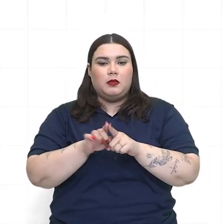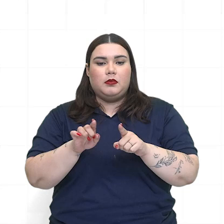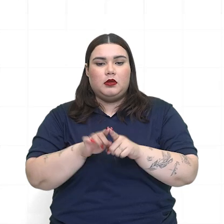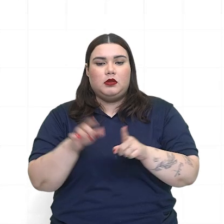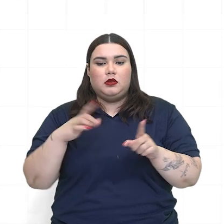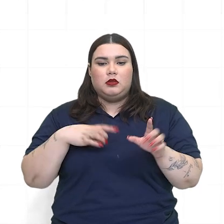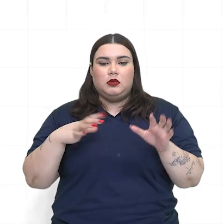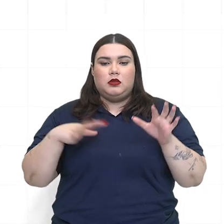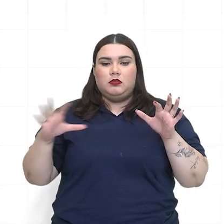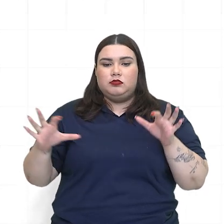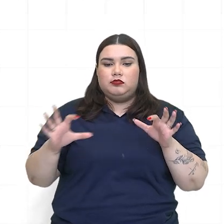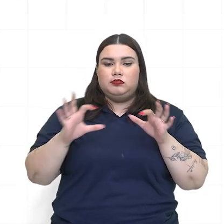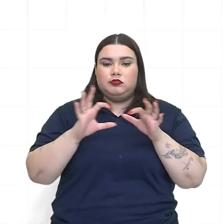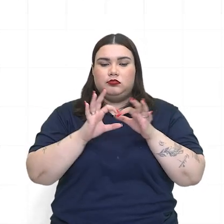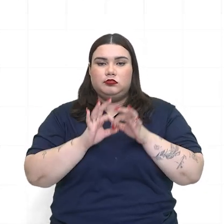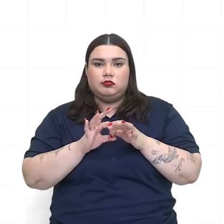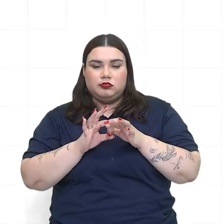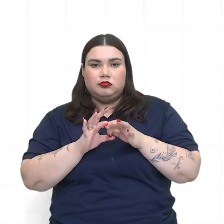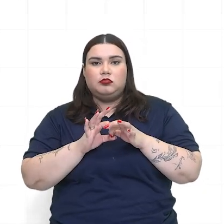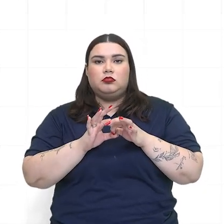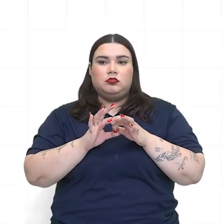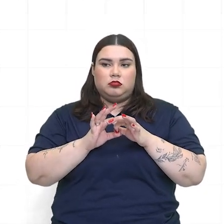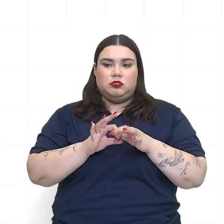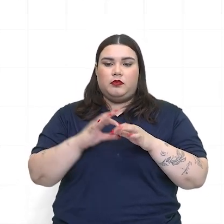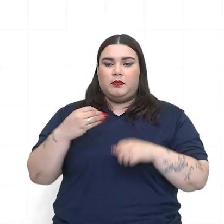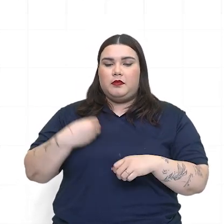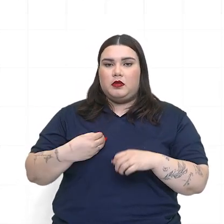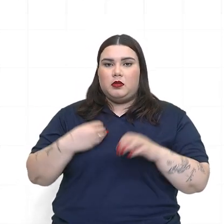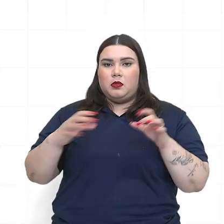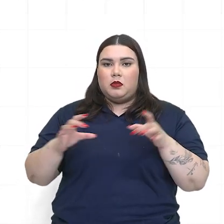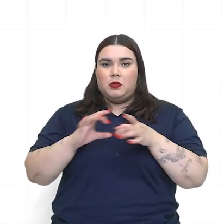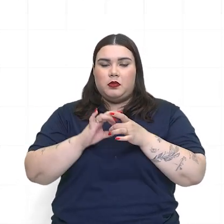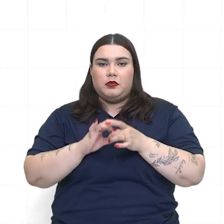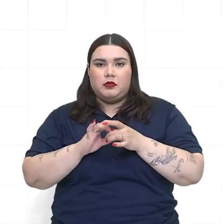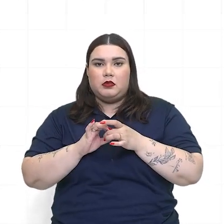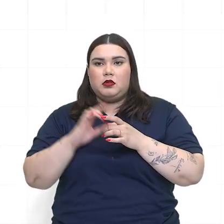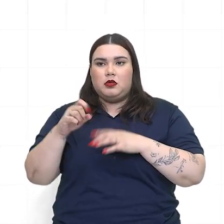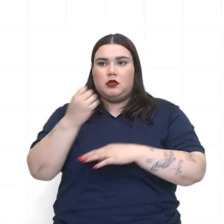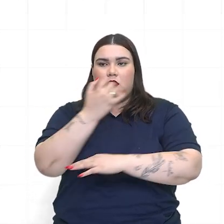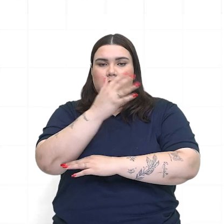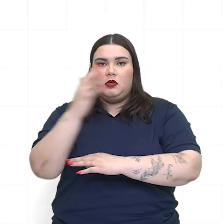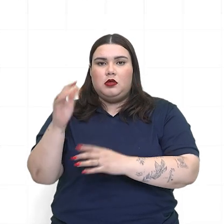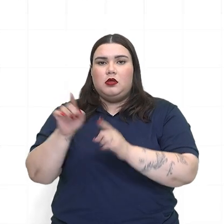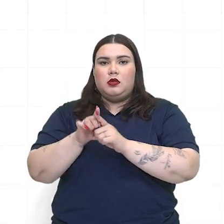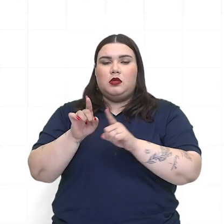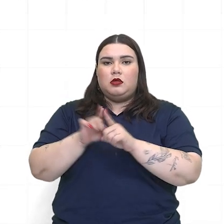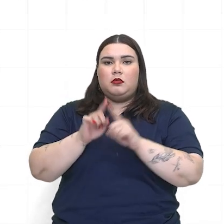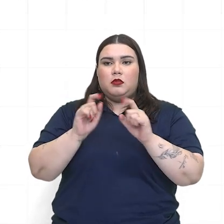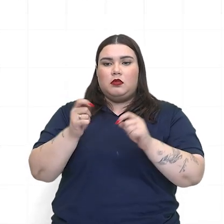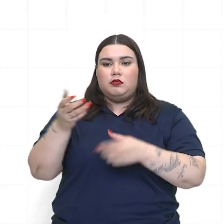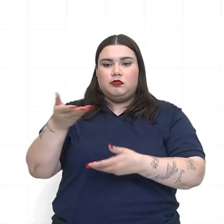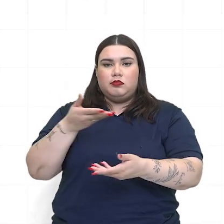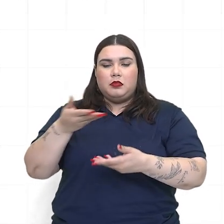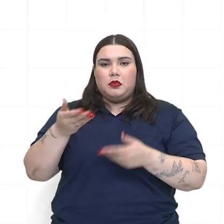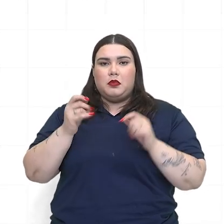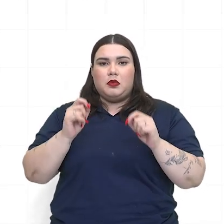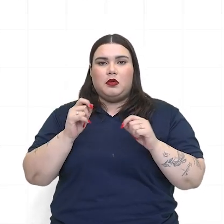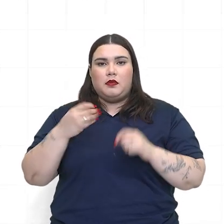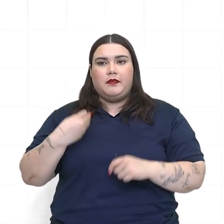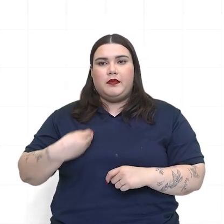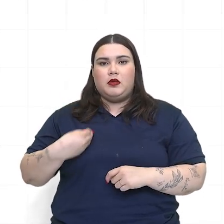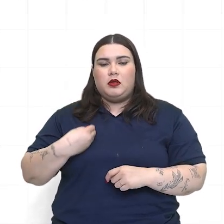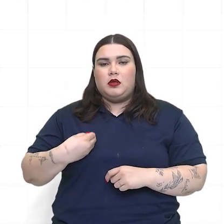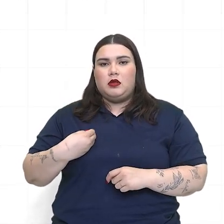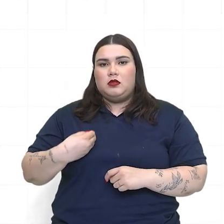uma relação de integração com a natureza, também de dualidade no sentido no mundo dos vivos